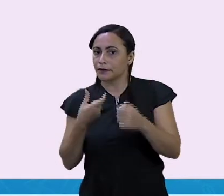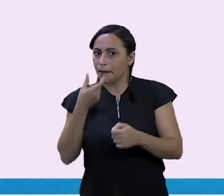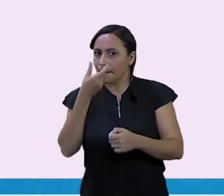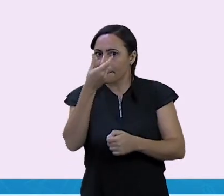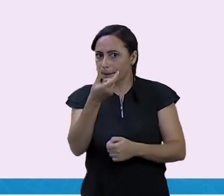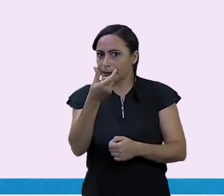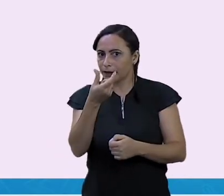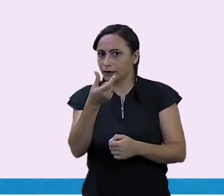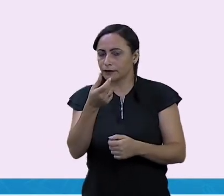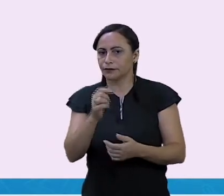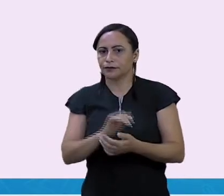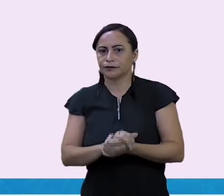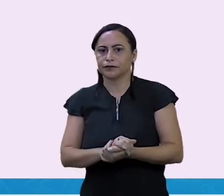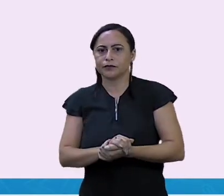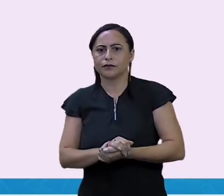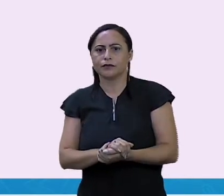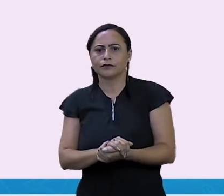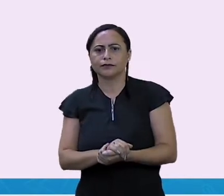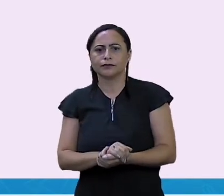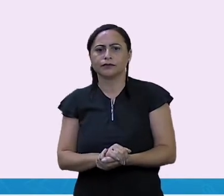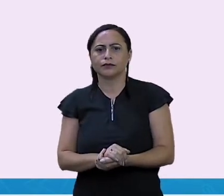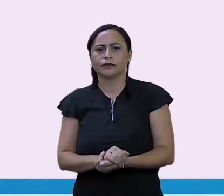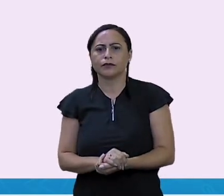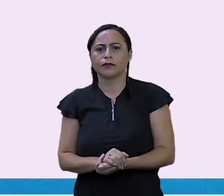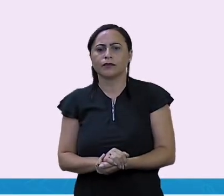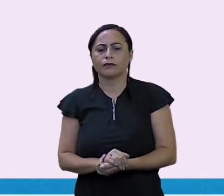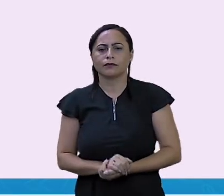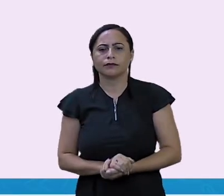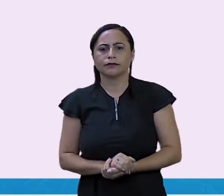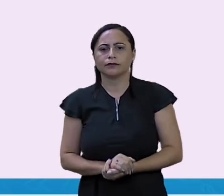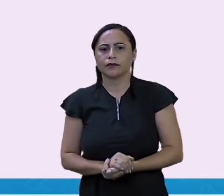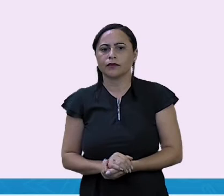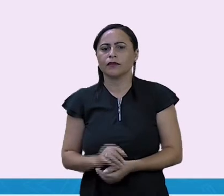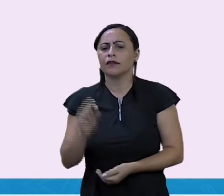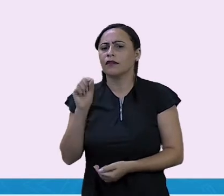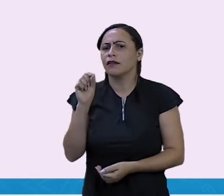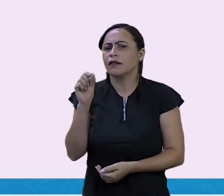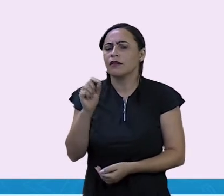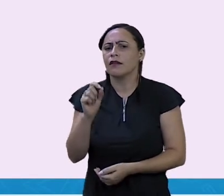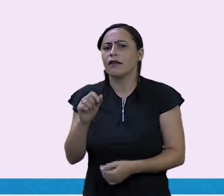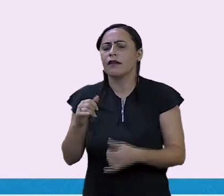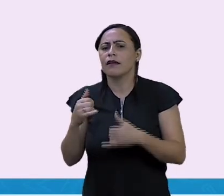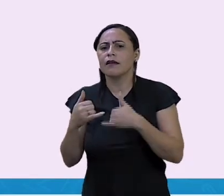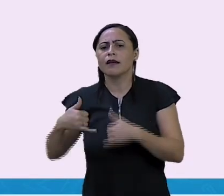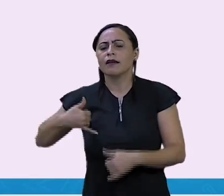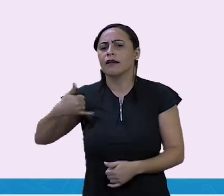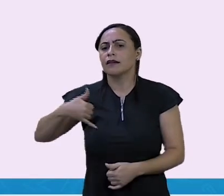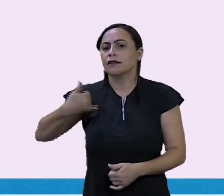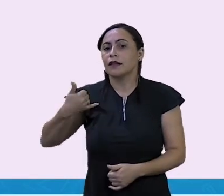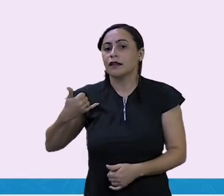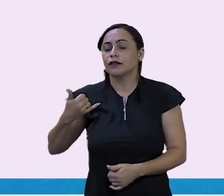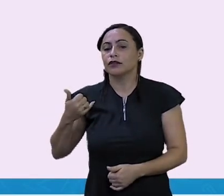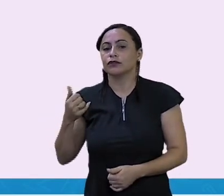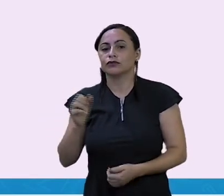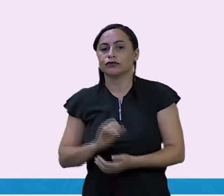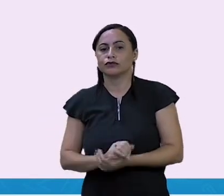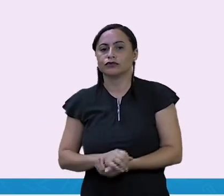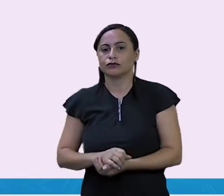senadores é de 8 anos. O que é de 8 anos? O mandado ou o mandato